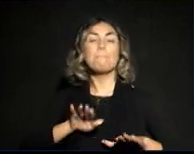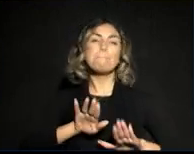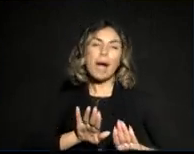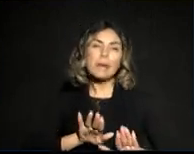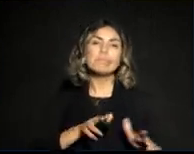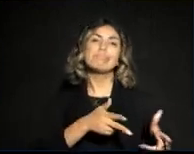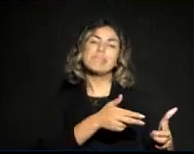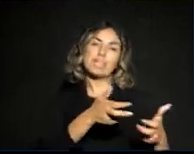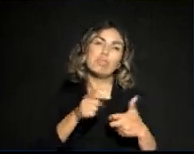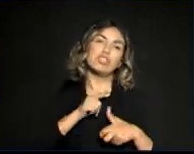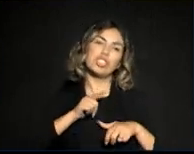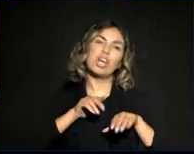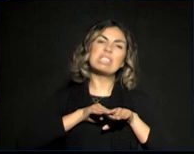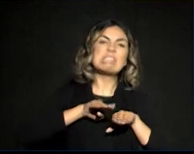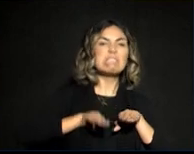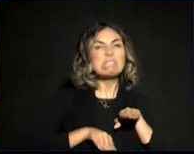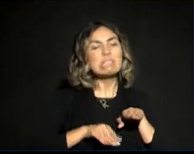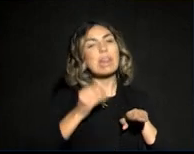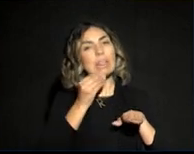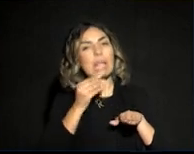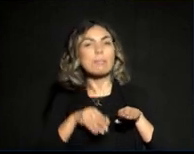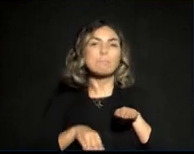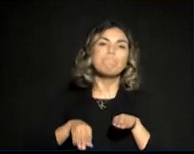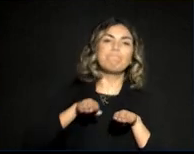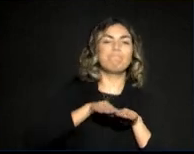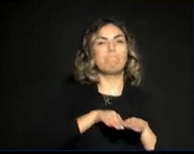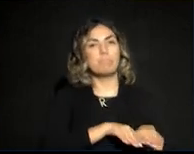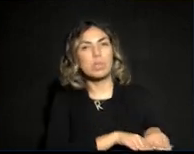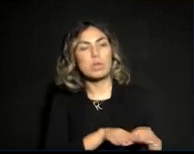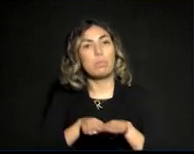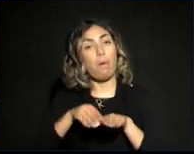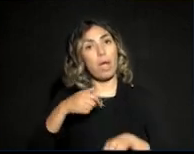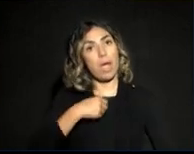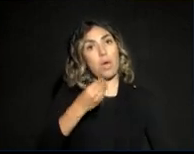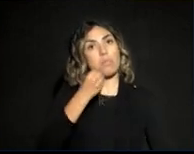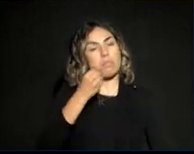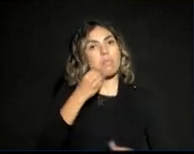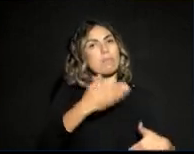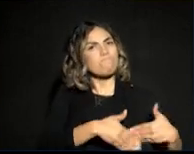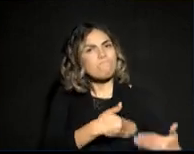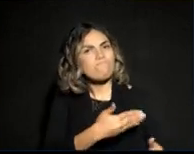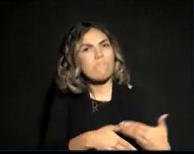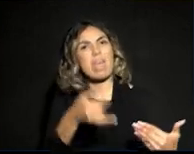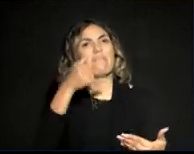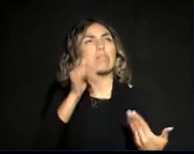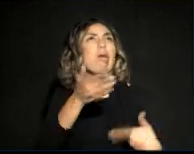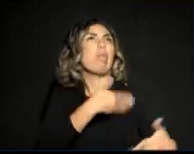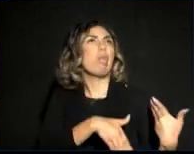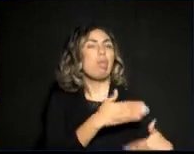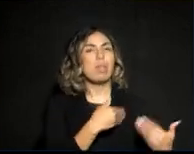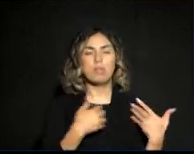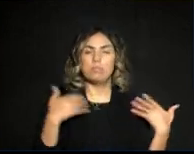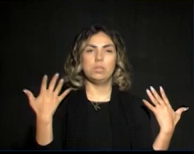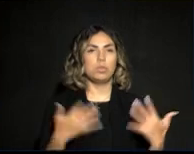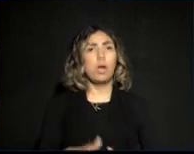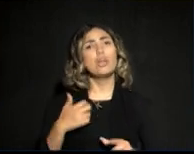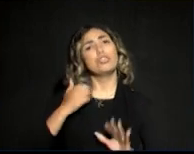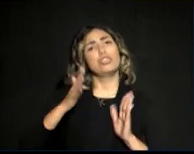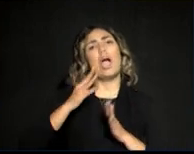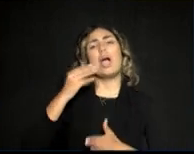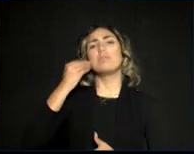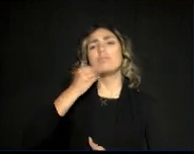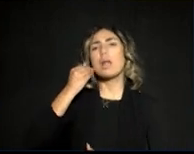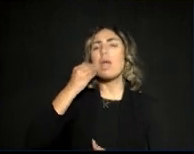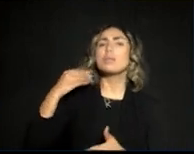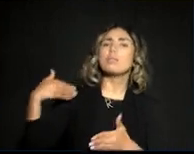desigualdades a serem superados eu tô aqui para garantir que nas minhas mãos só que não anda para trás né pela experiência que o adquirir por